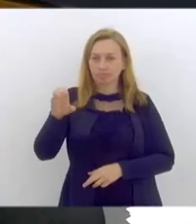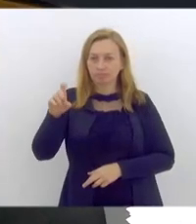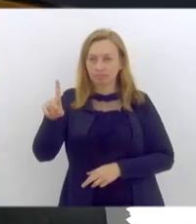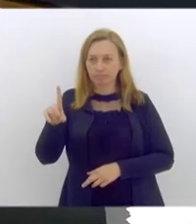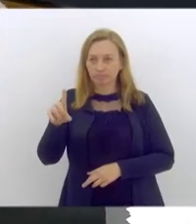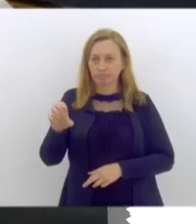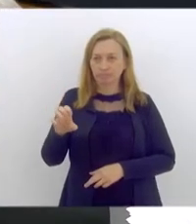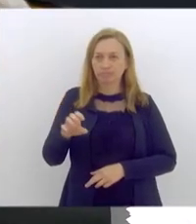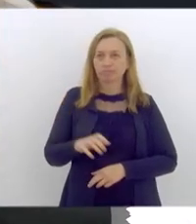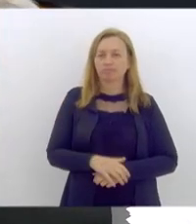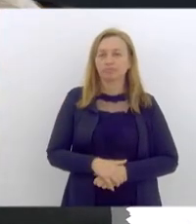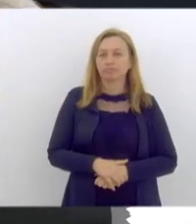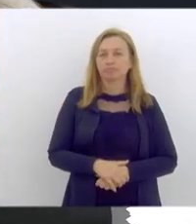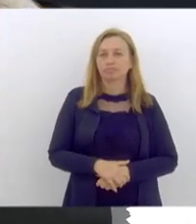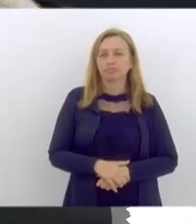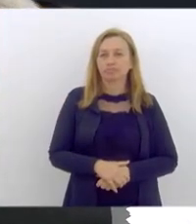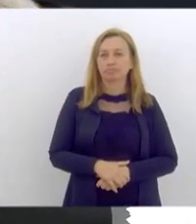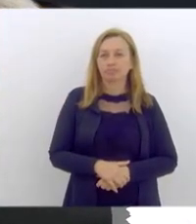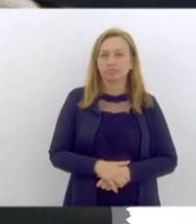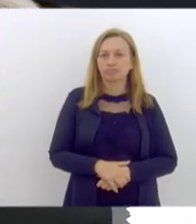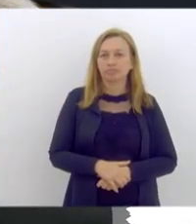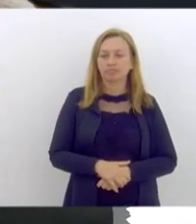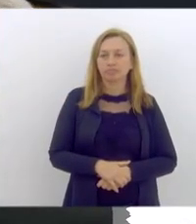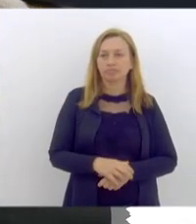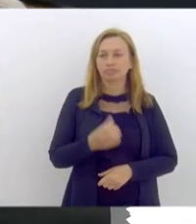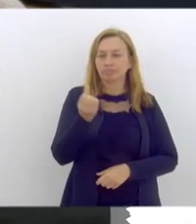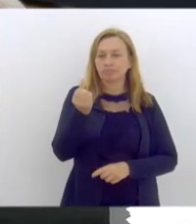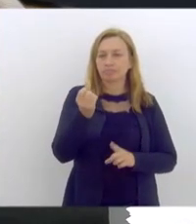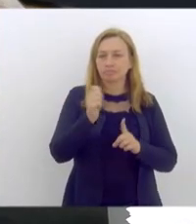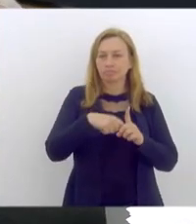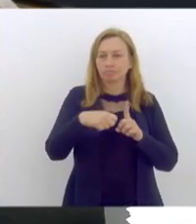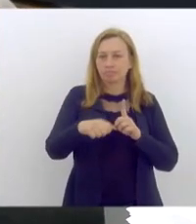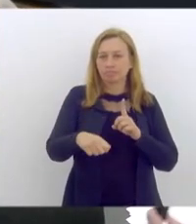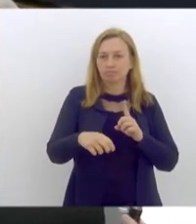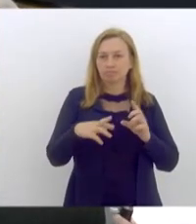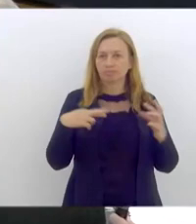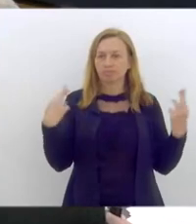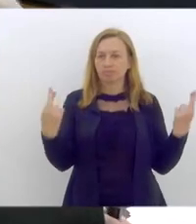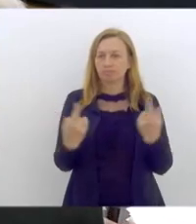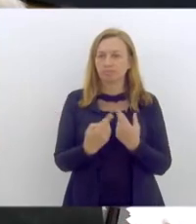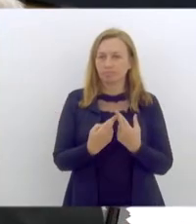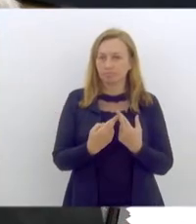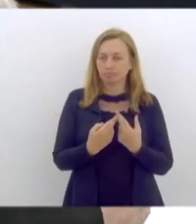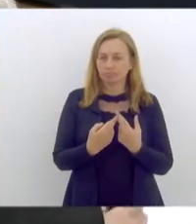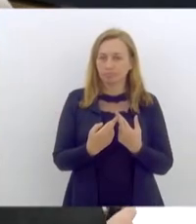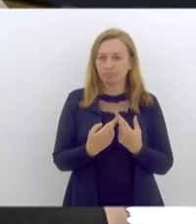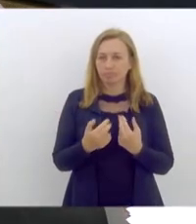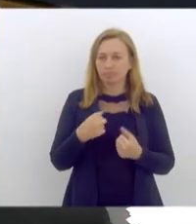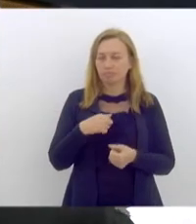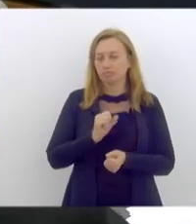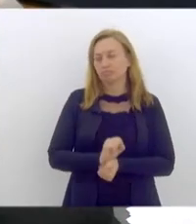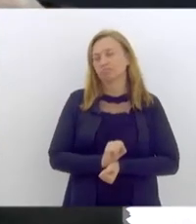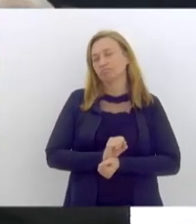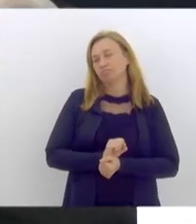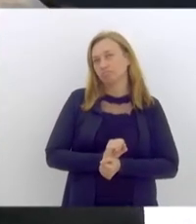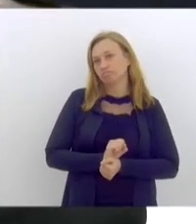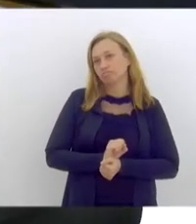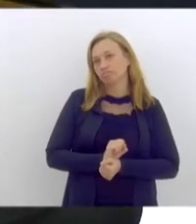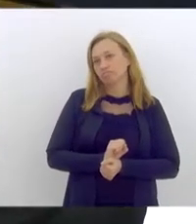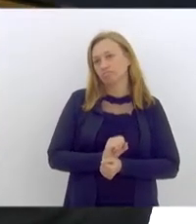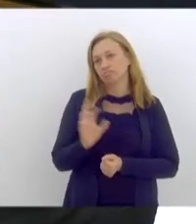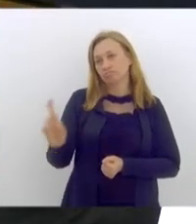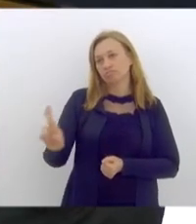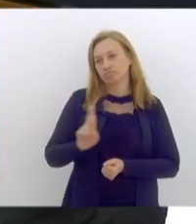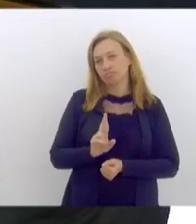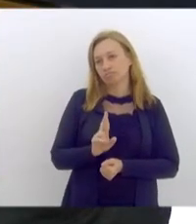vai ser cpde vai levar seis meses para se reunir e eu vou ficar aguardando o ar de referendo